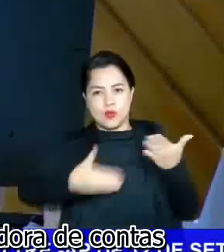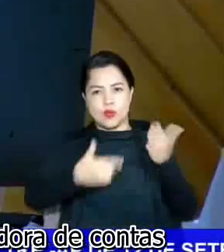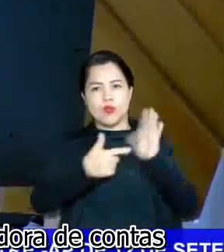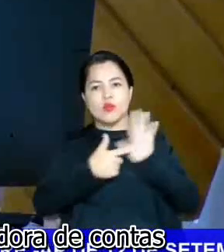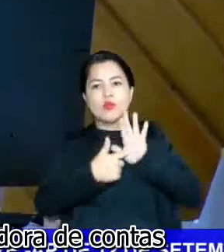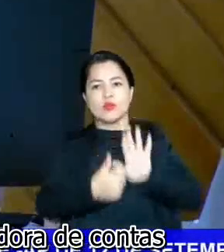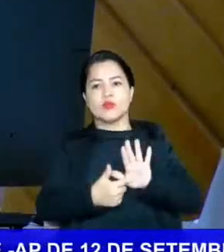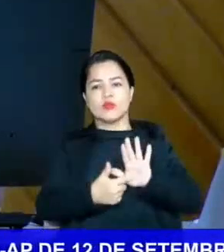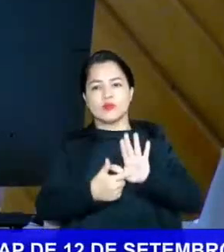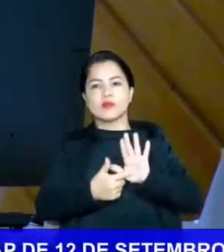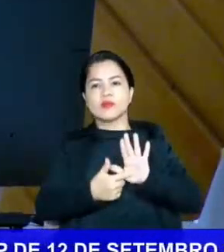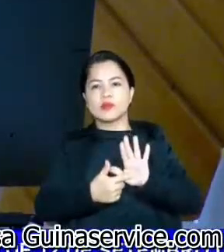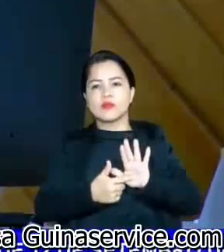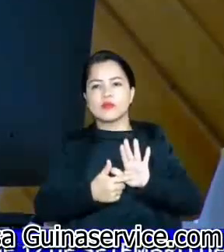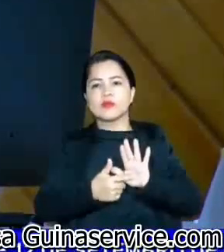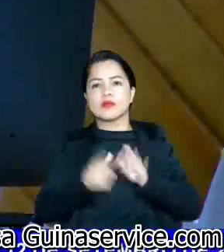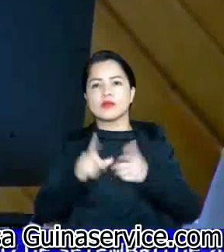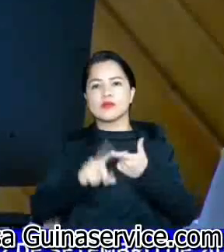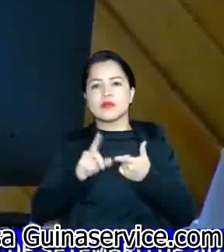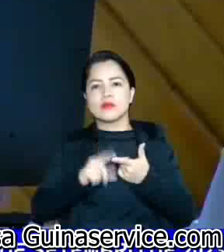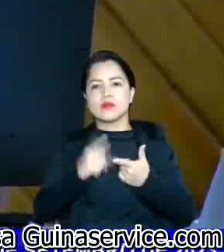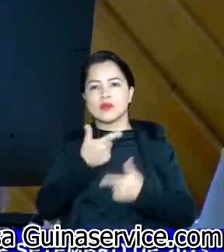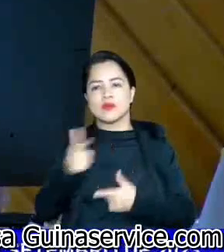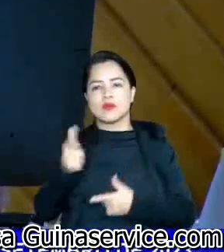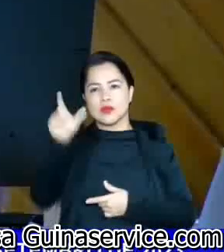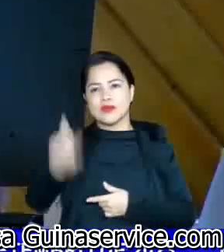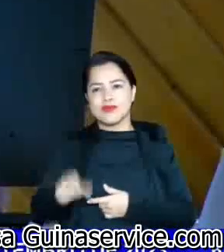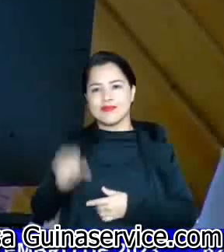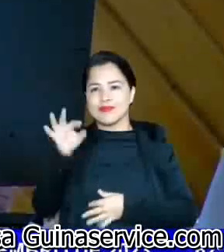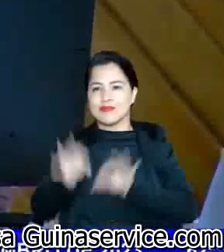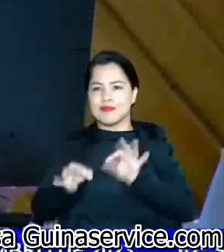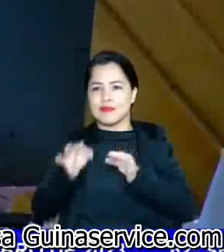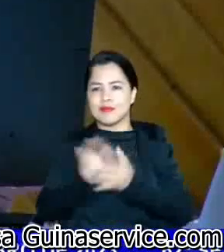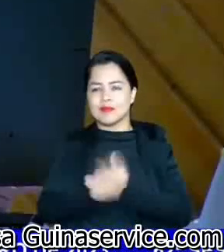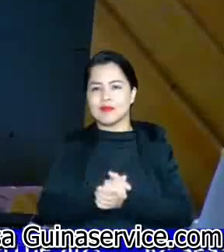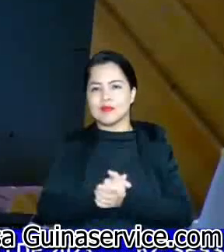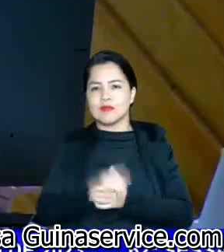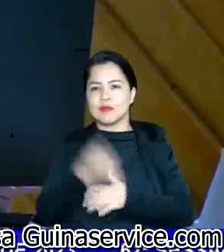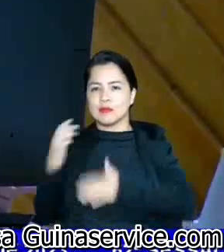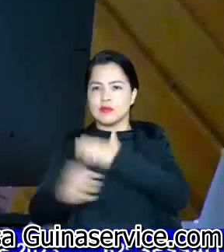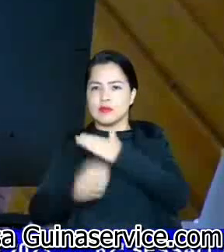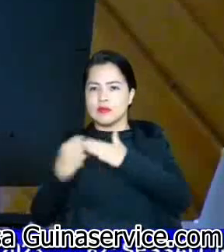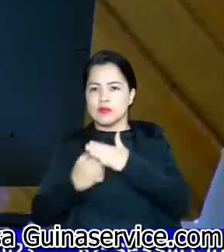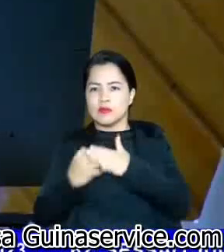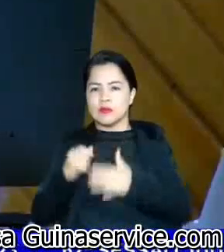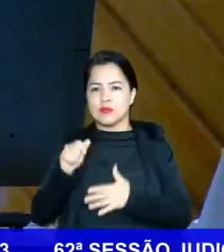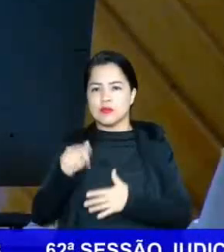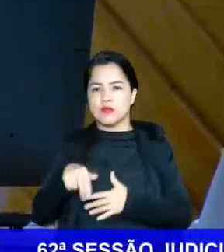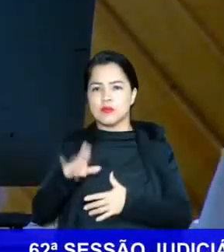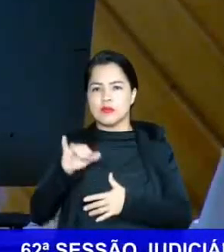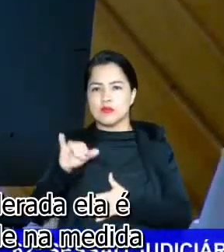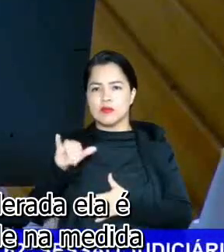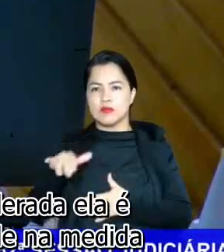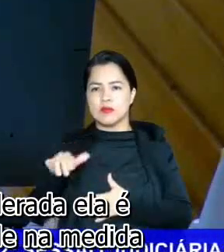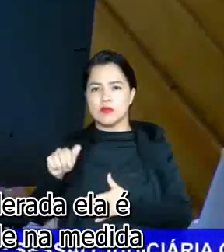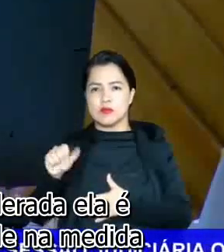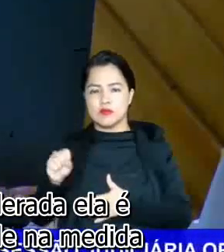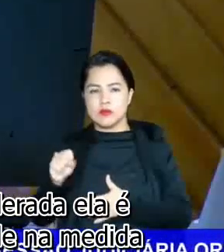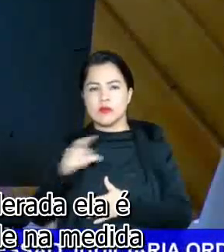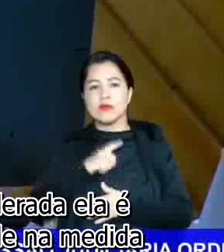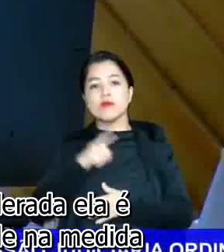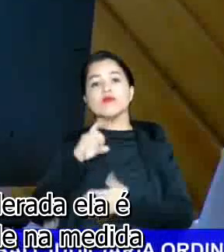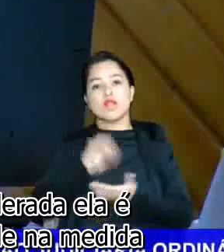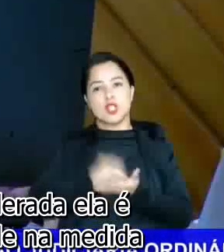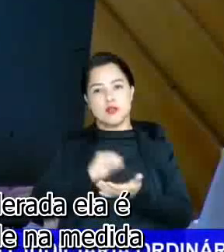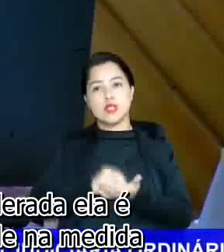pela prestadora de contas, ele consta uma outra pessoa jurídica, que no caso é a empresa guinaservice.com. Então, a